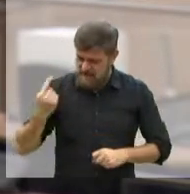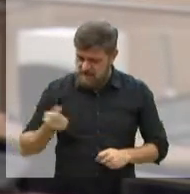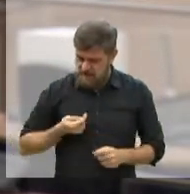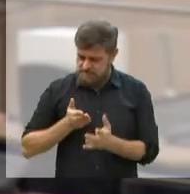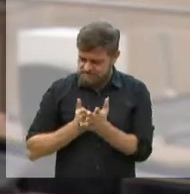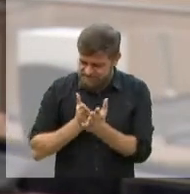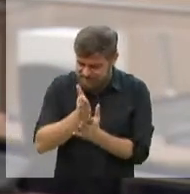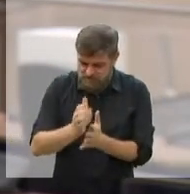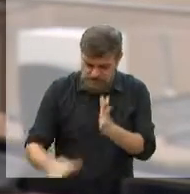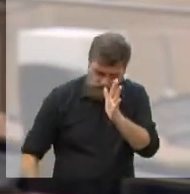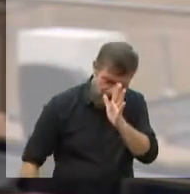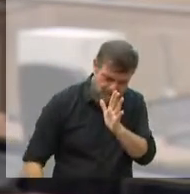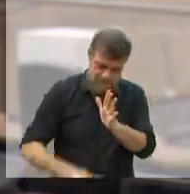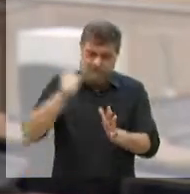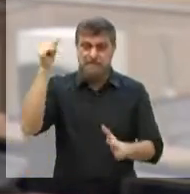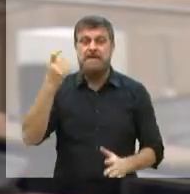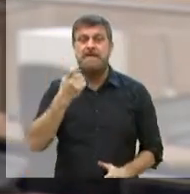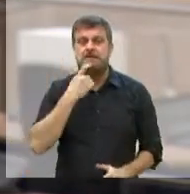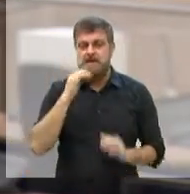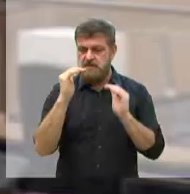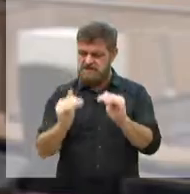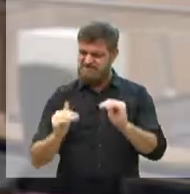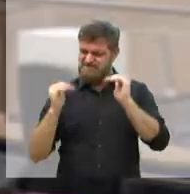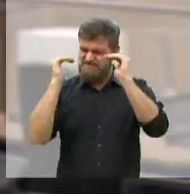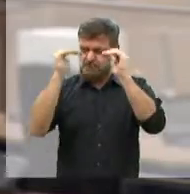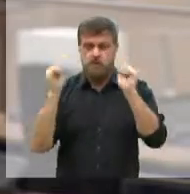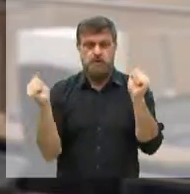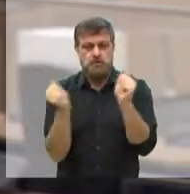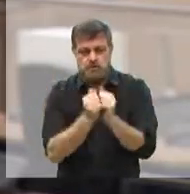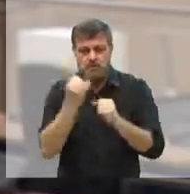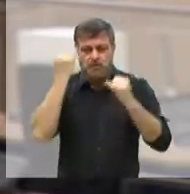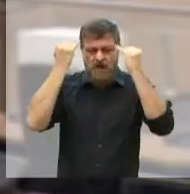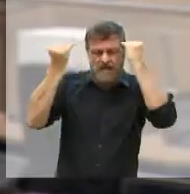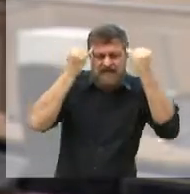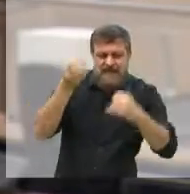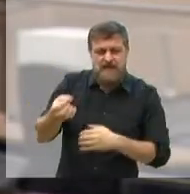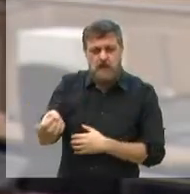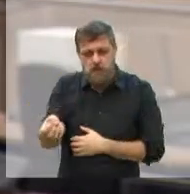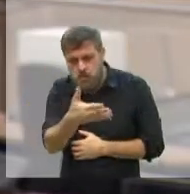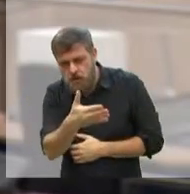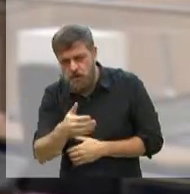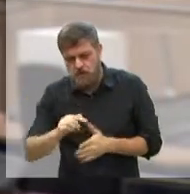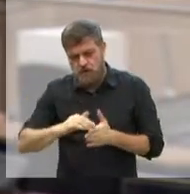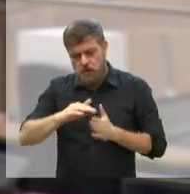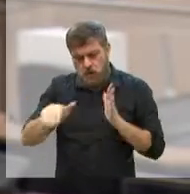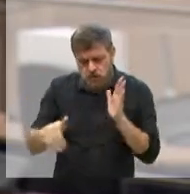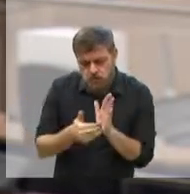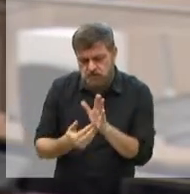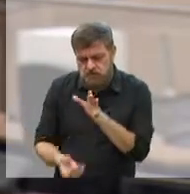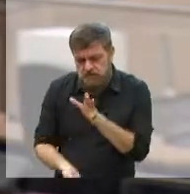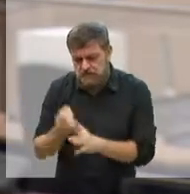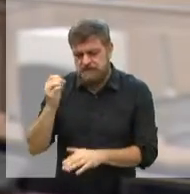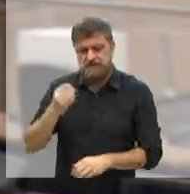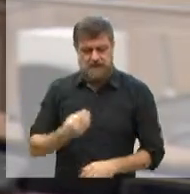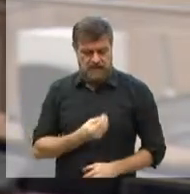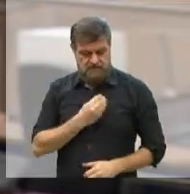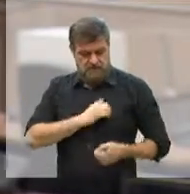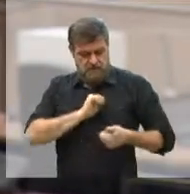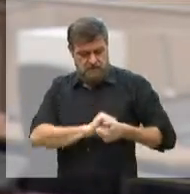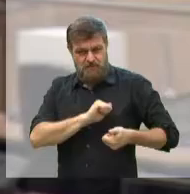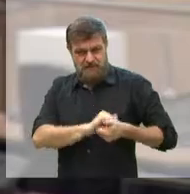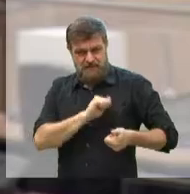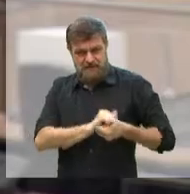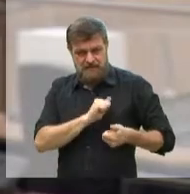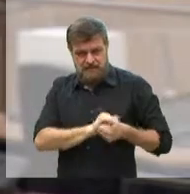nesse ranking e também, junto com a inovação, com tudo isso que vem sendo colocado, levar qualidade de vida